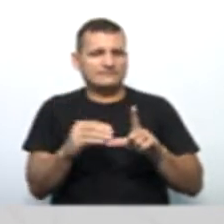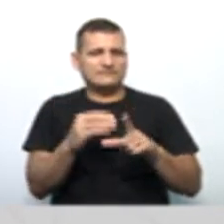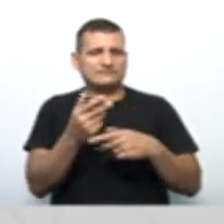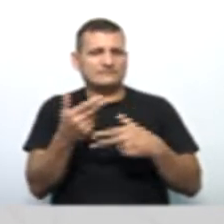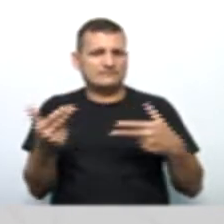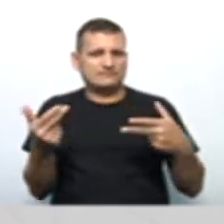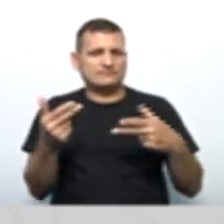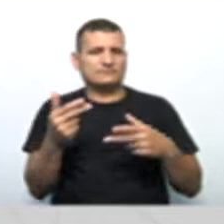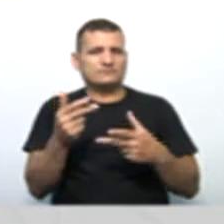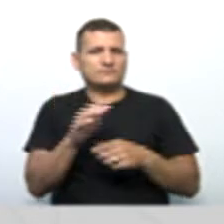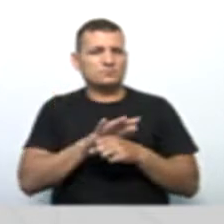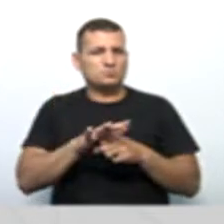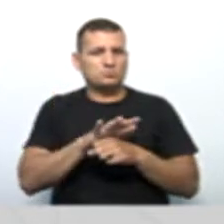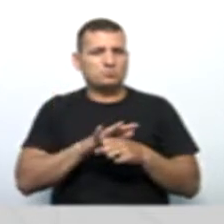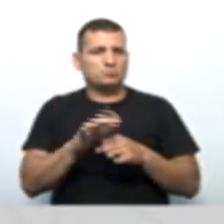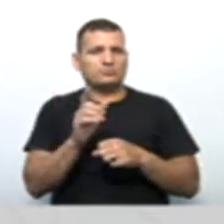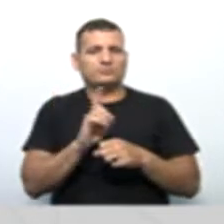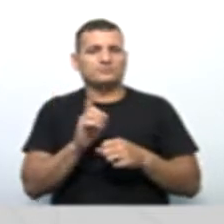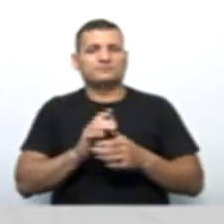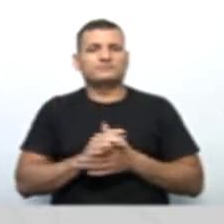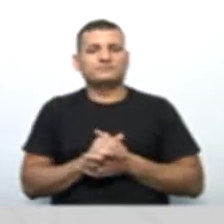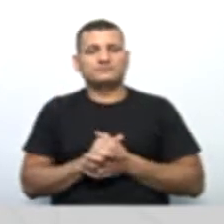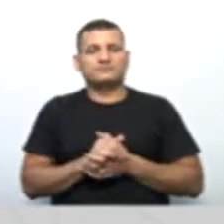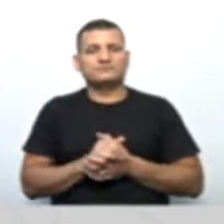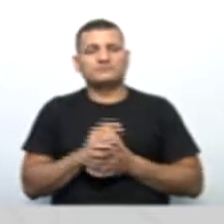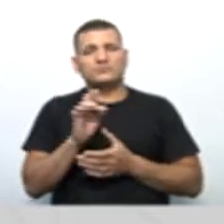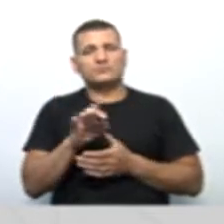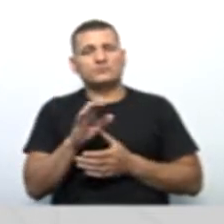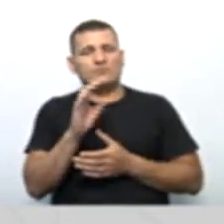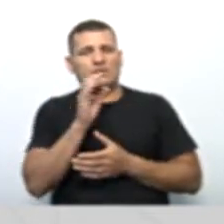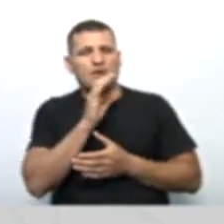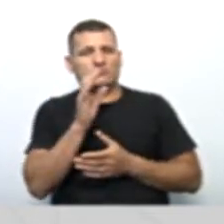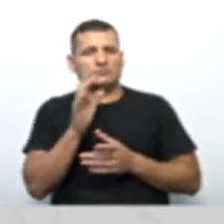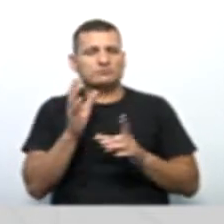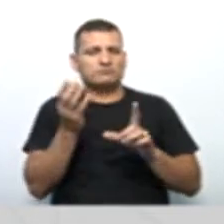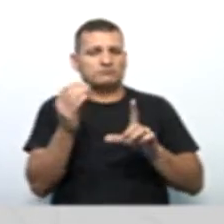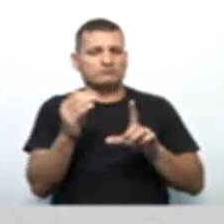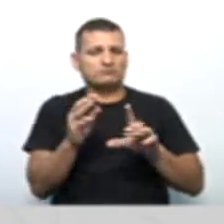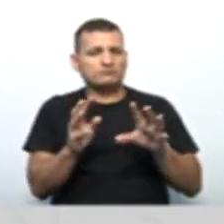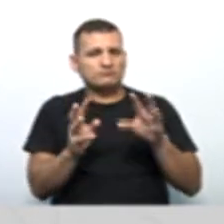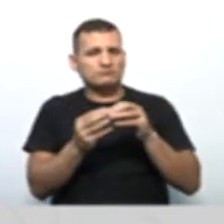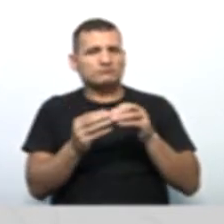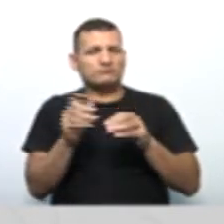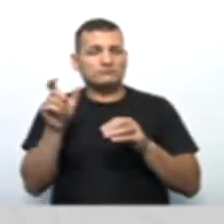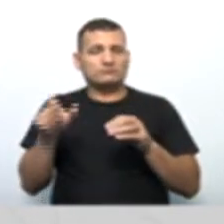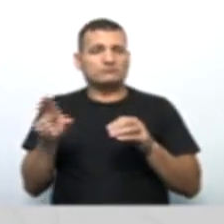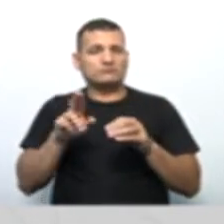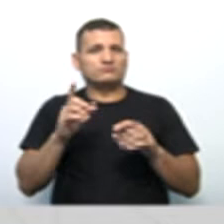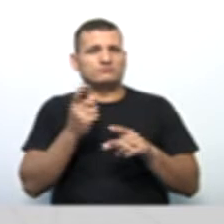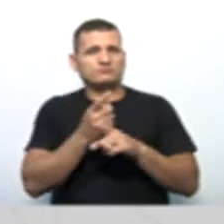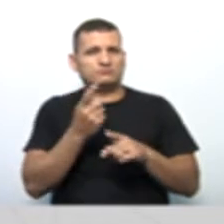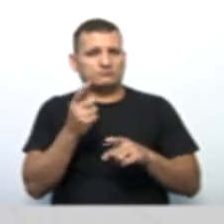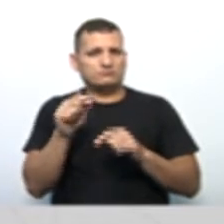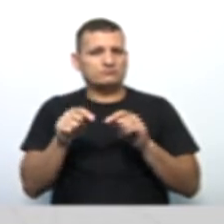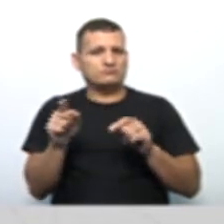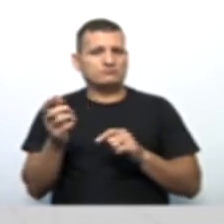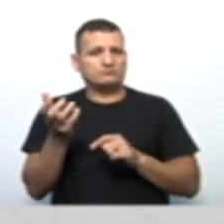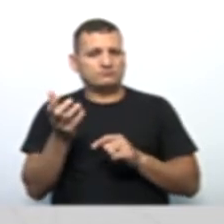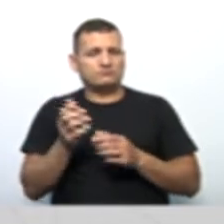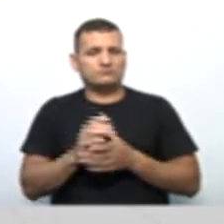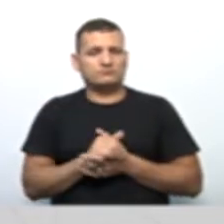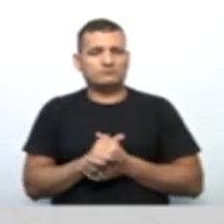fazer de forma rápida e sucinta e que ele consiga identificar o que ele quer o mais rápido possível